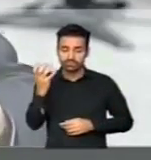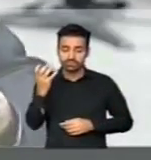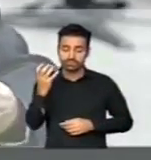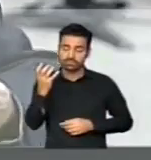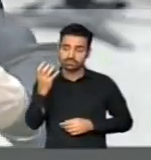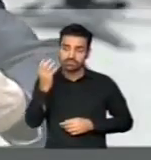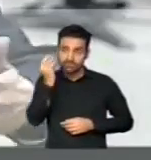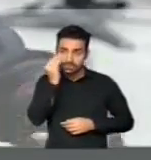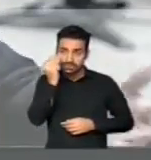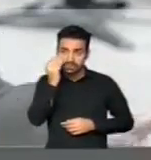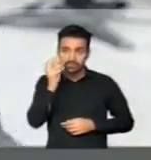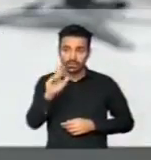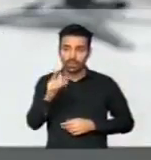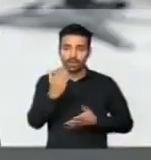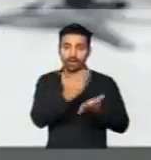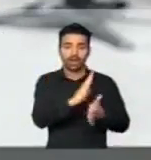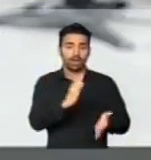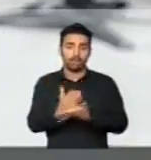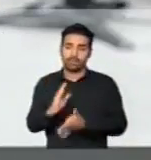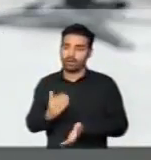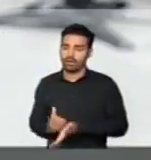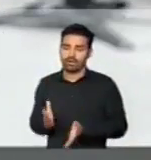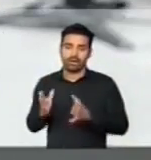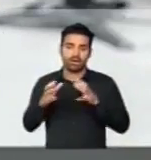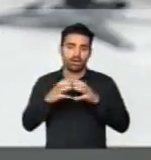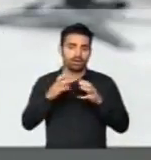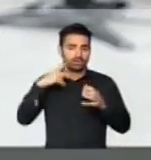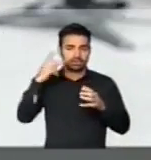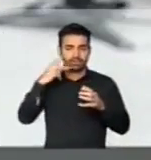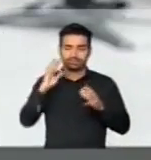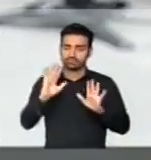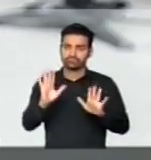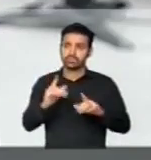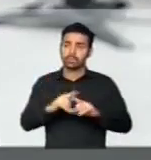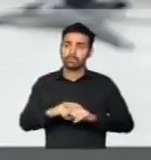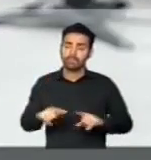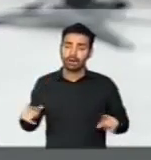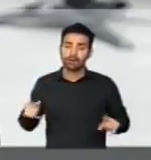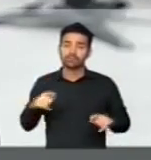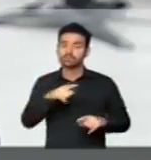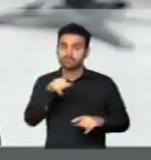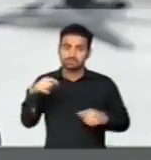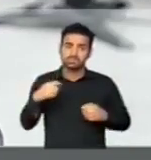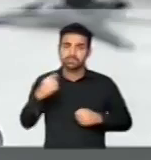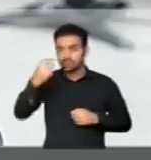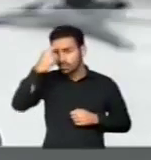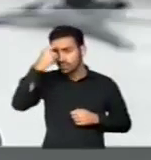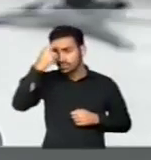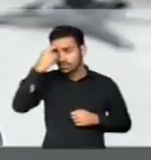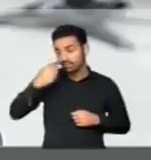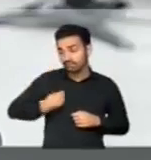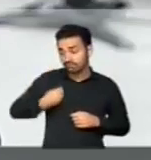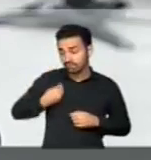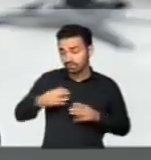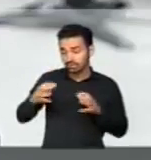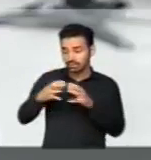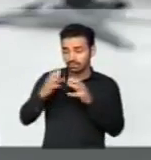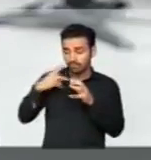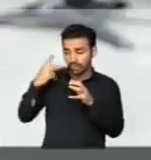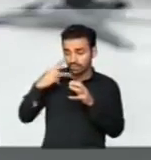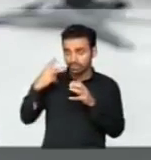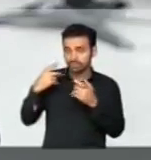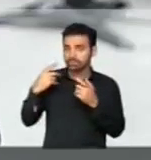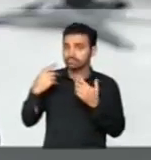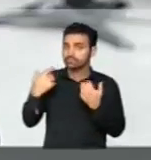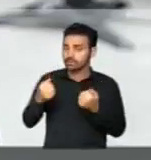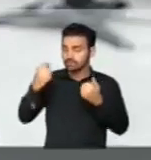não extinguir os partidos pura e simplesmente, mas de criar uma conscientização de vida partidária que